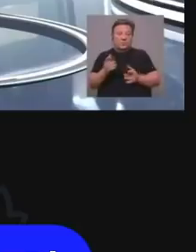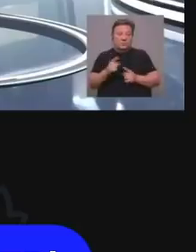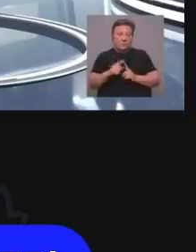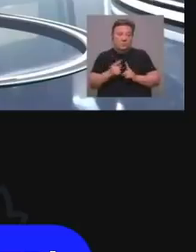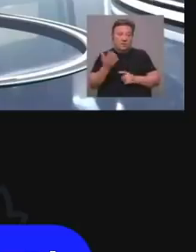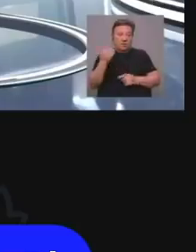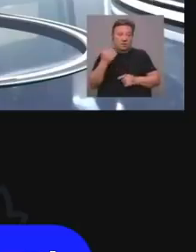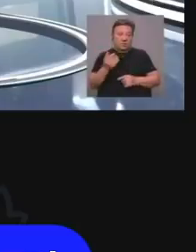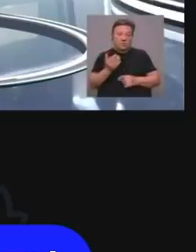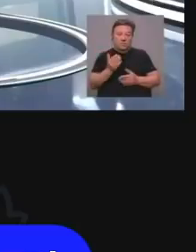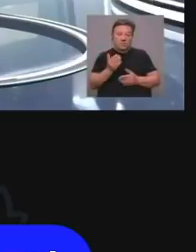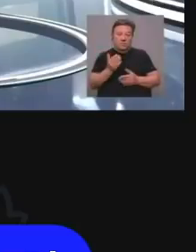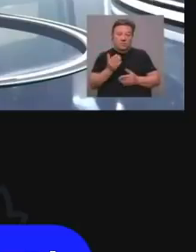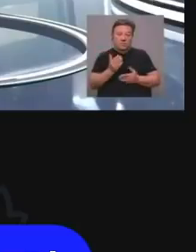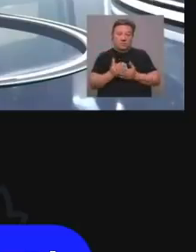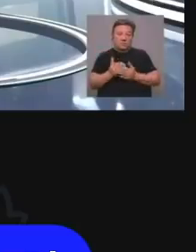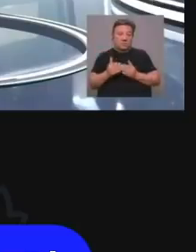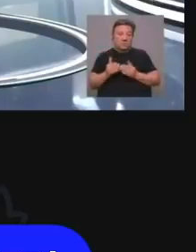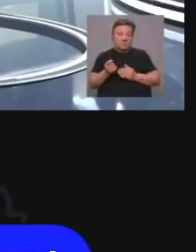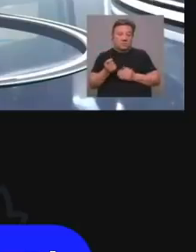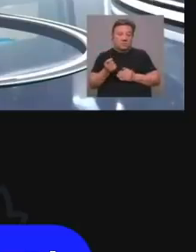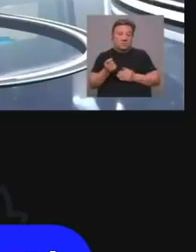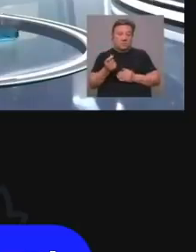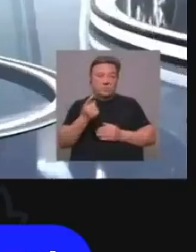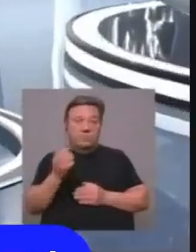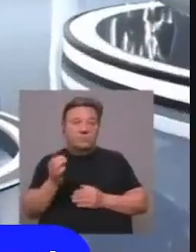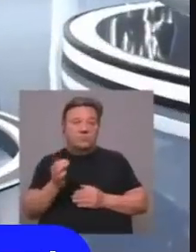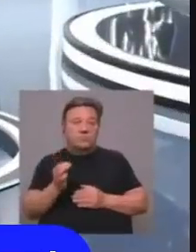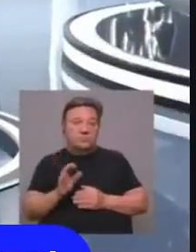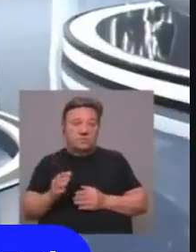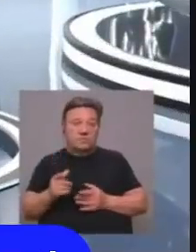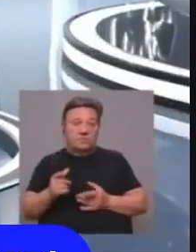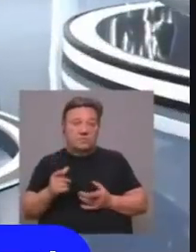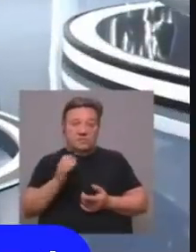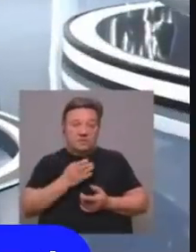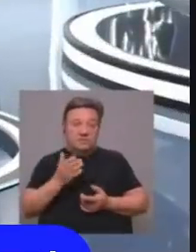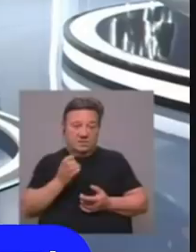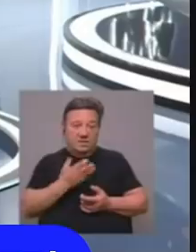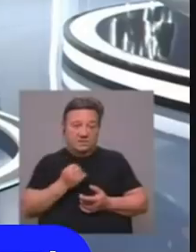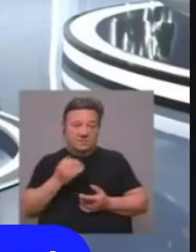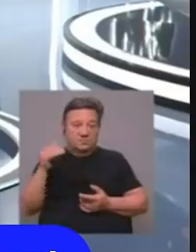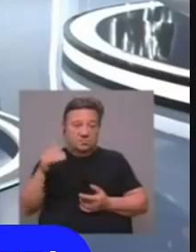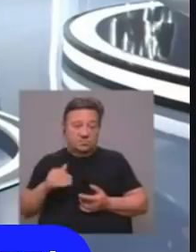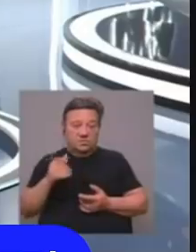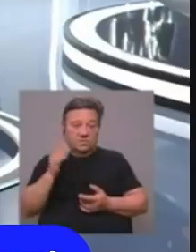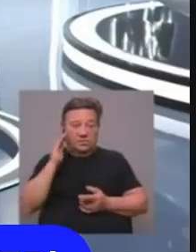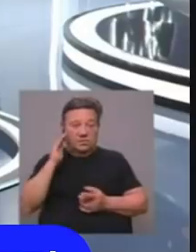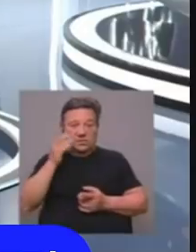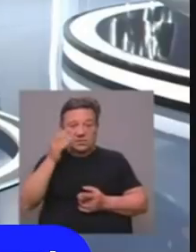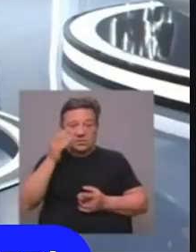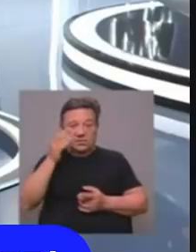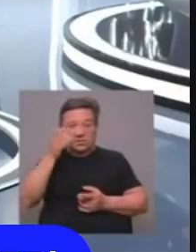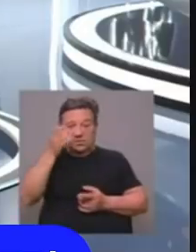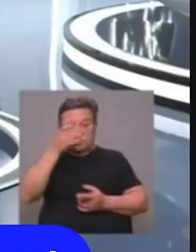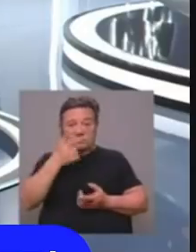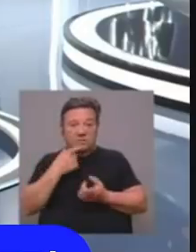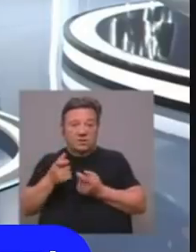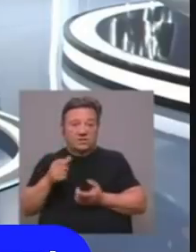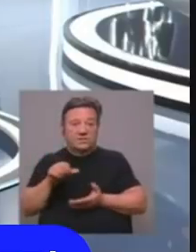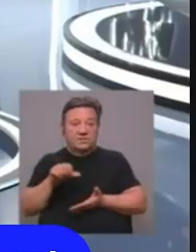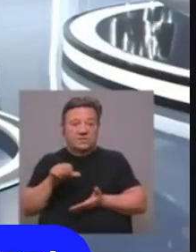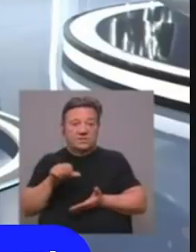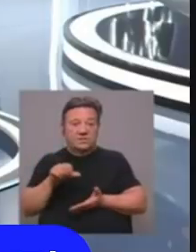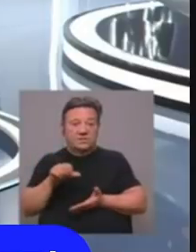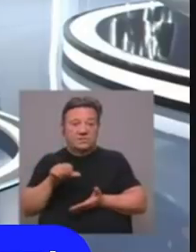a sondagem dizem isso vocês estão a ver mesmo ficar por aqui maior Zinho para vocês verem e a sondagens dizem deixando aqui parar isto